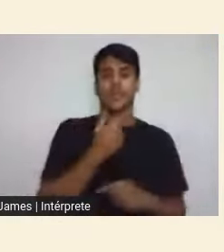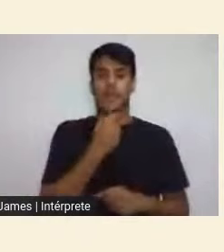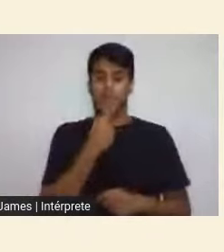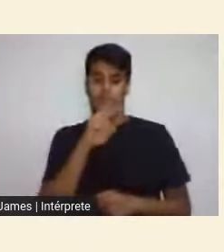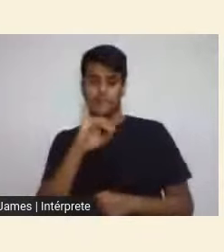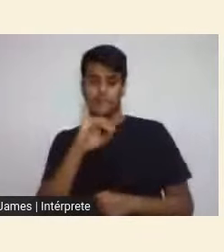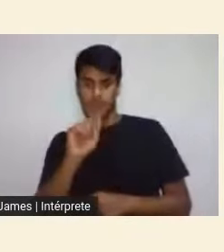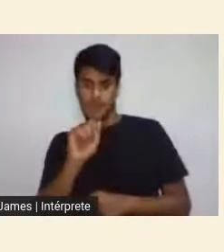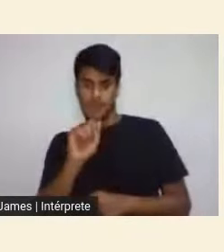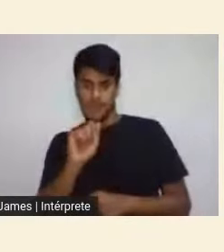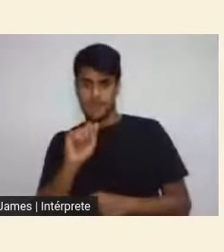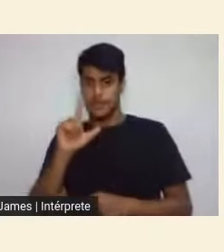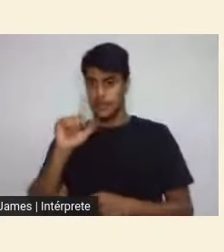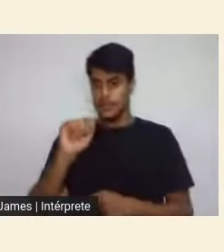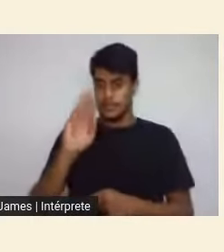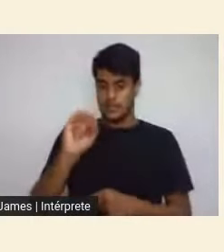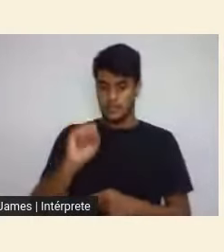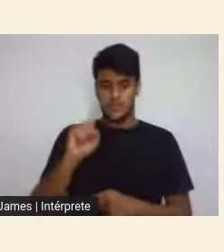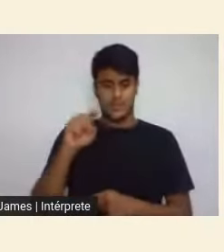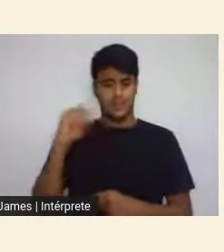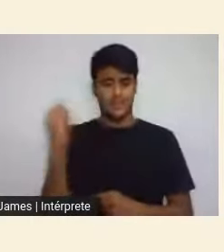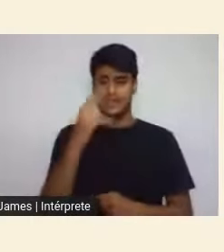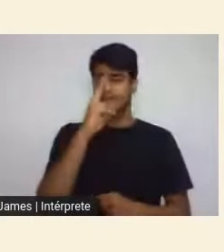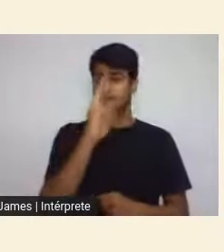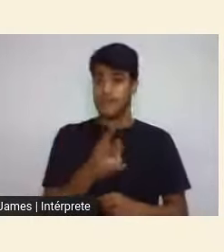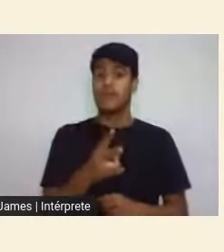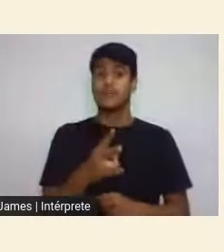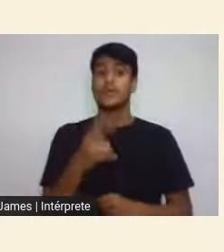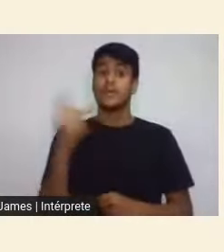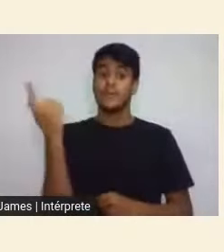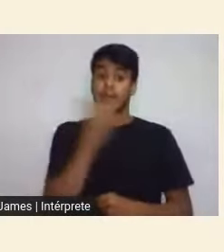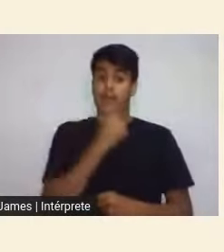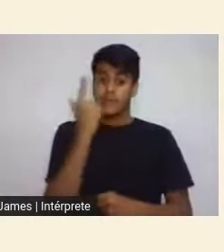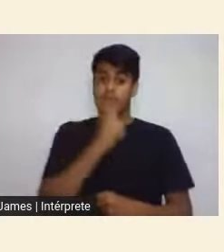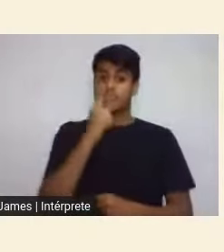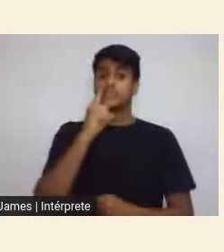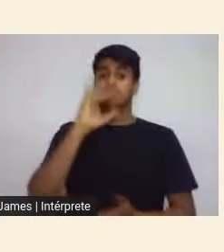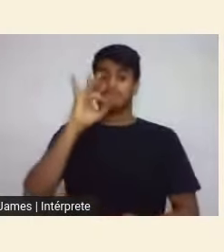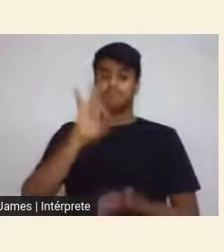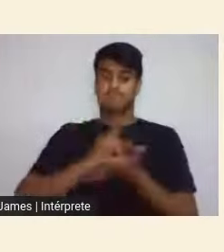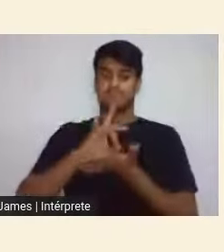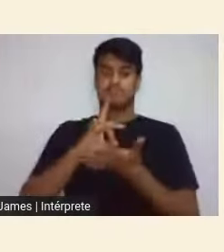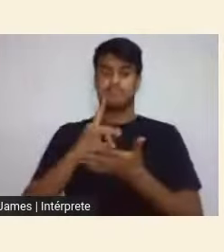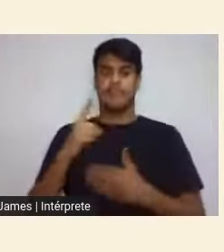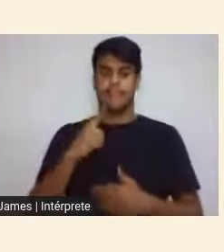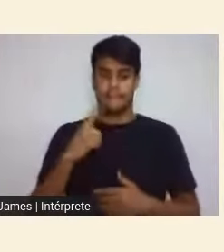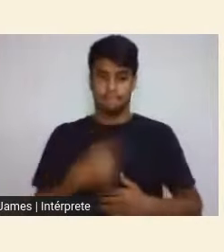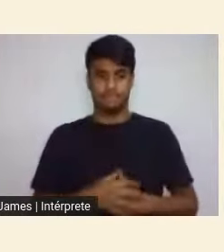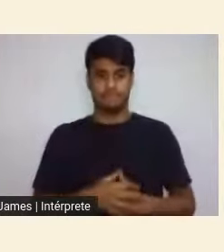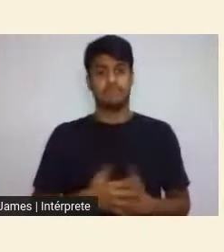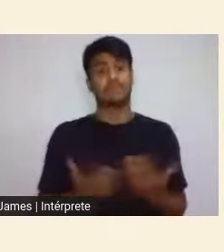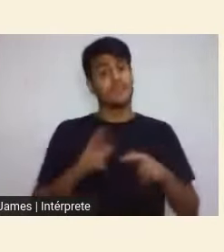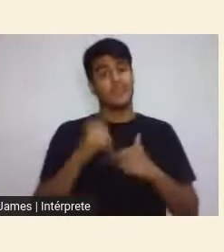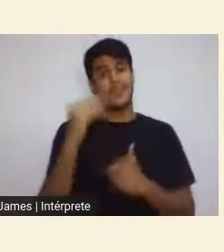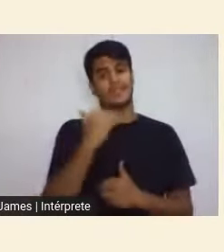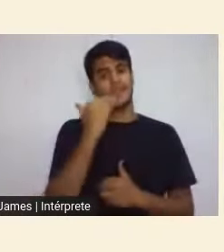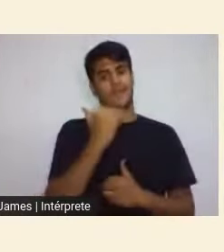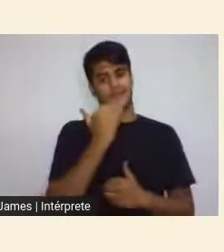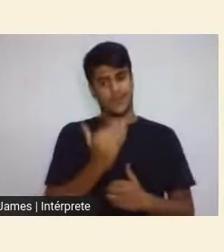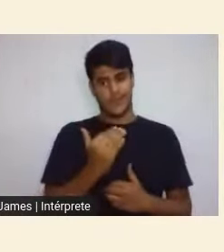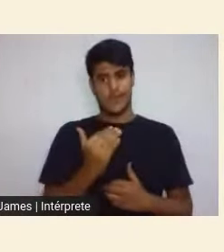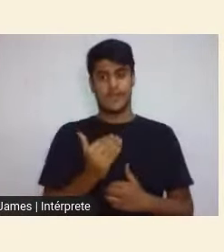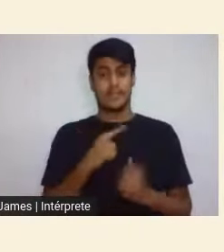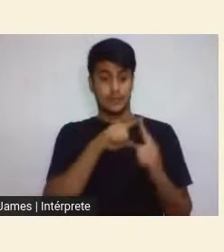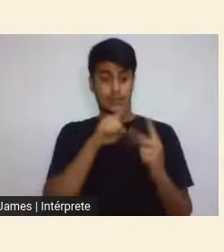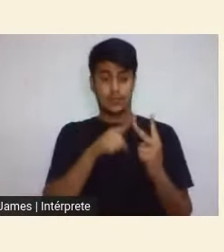o reencontro com as verdadeiras raízes prátrias. Não foi à toa que duas obras de fundação do modernismo